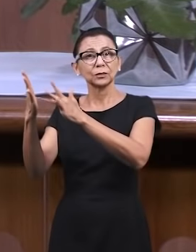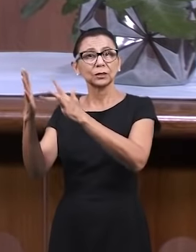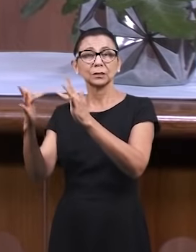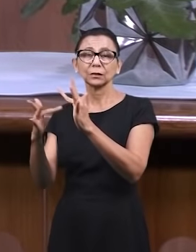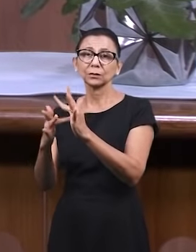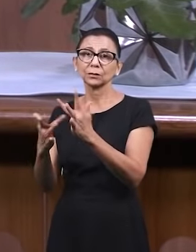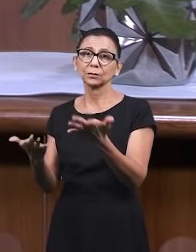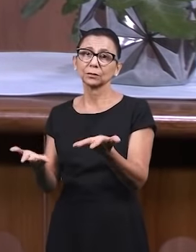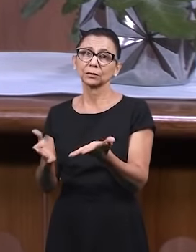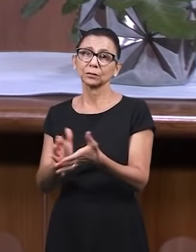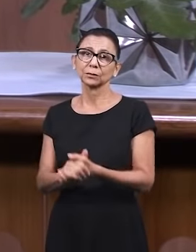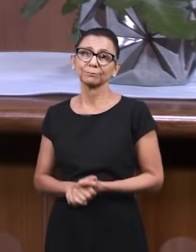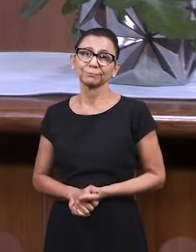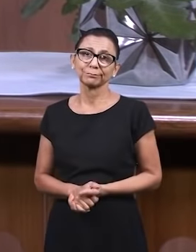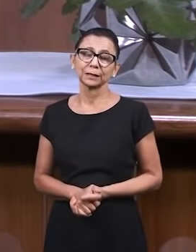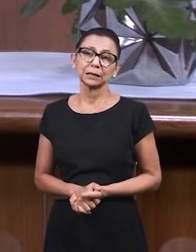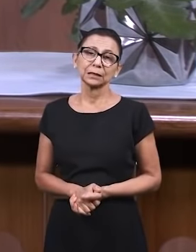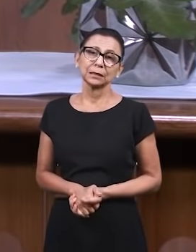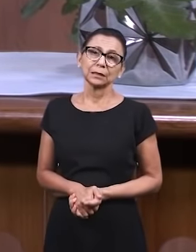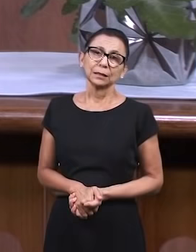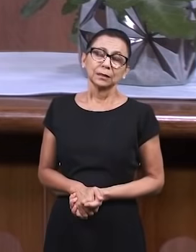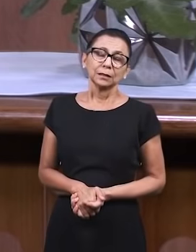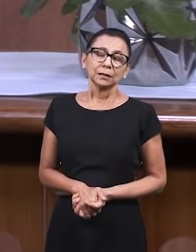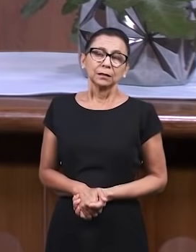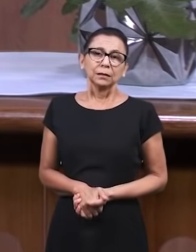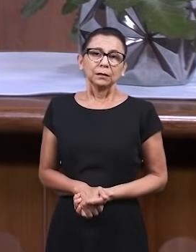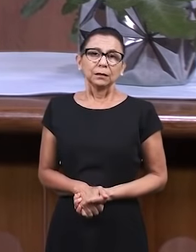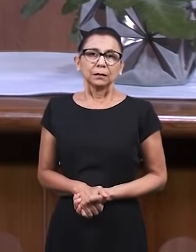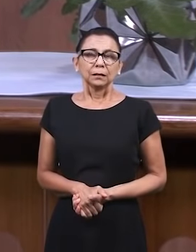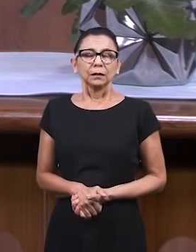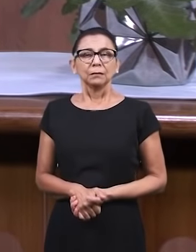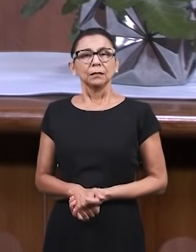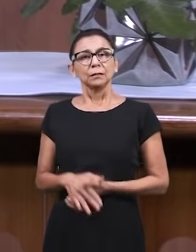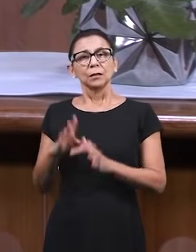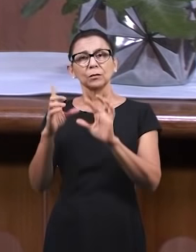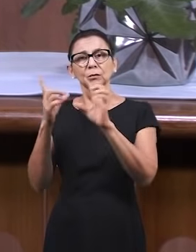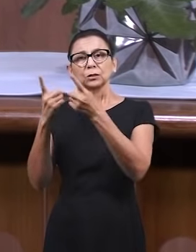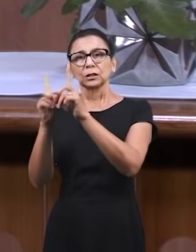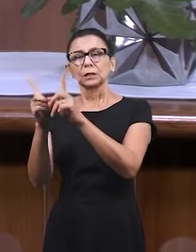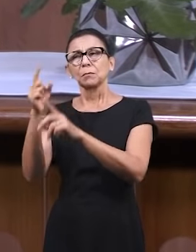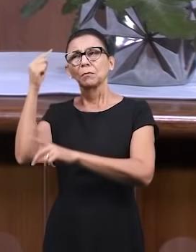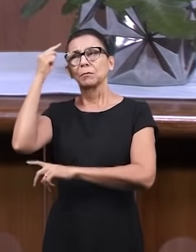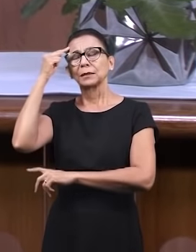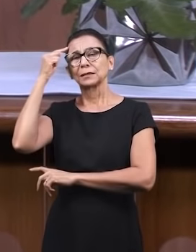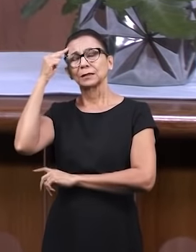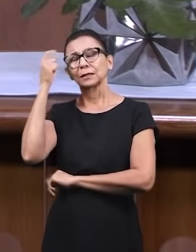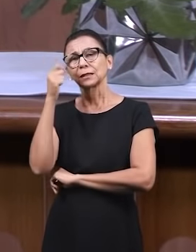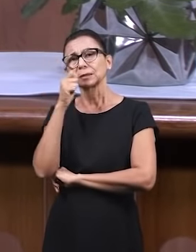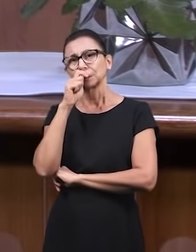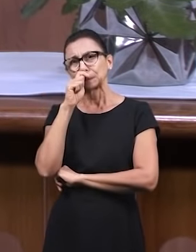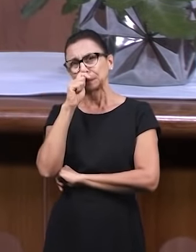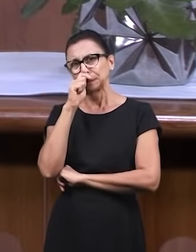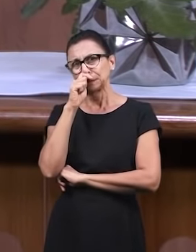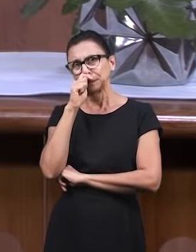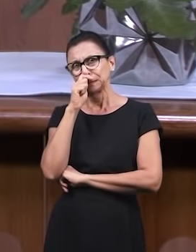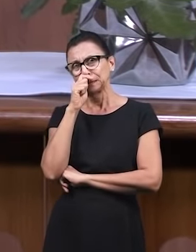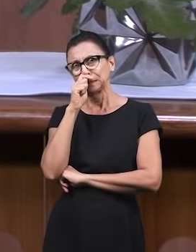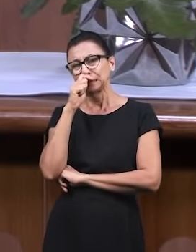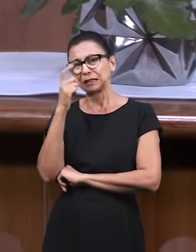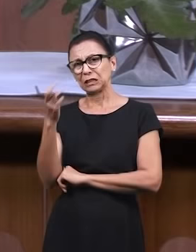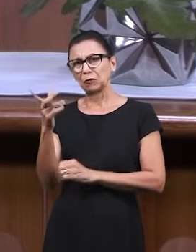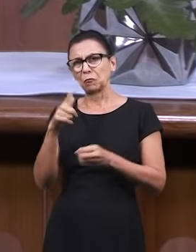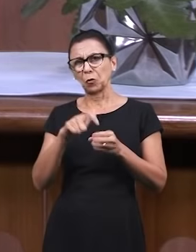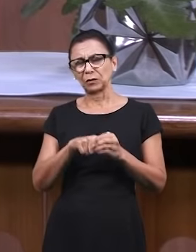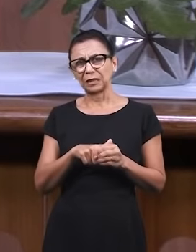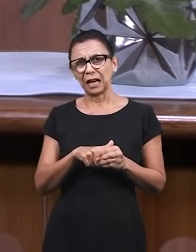volta, não temos escolha. Mas Pedro, ele ali,